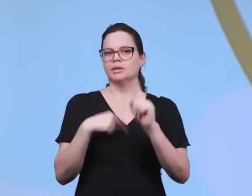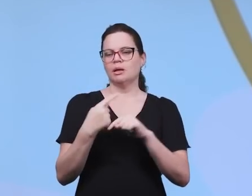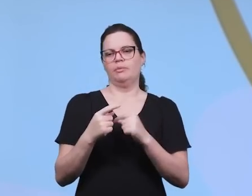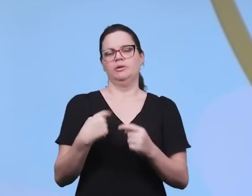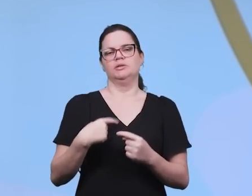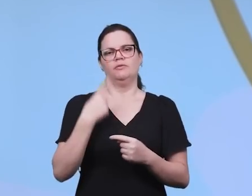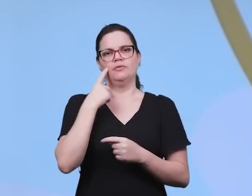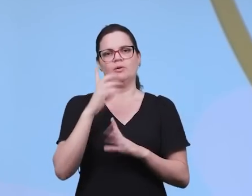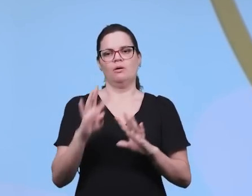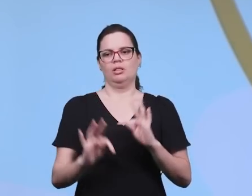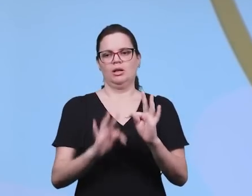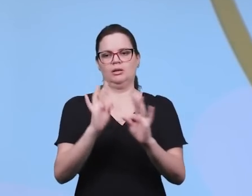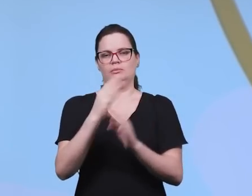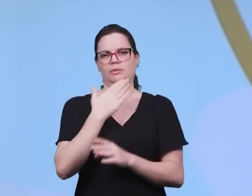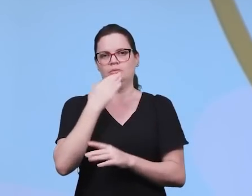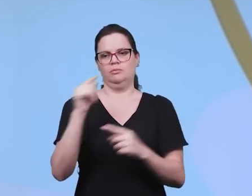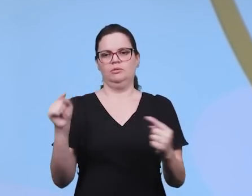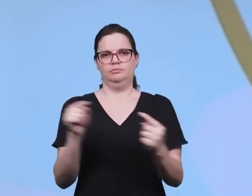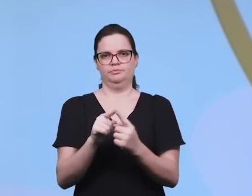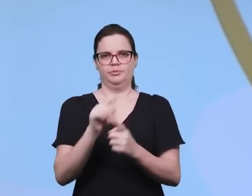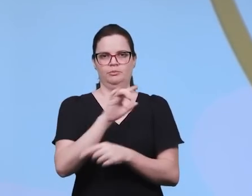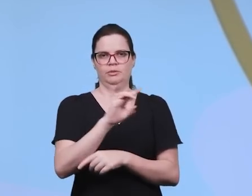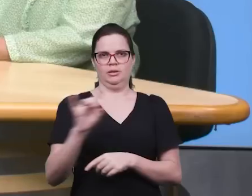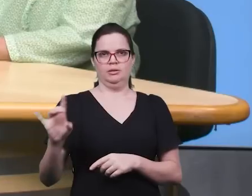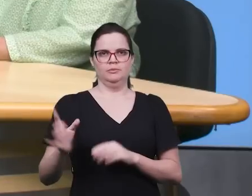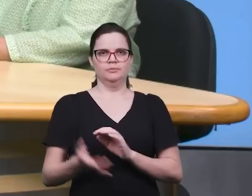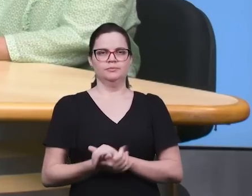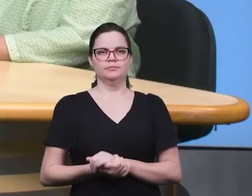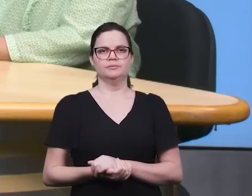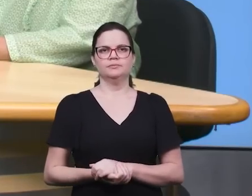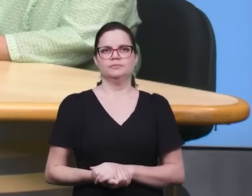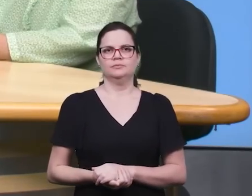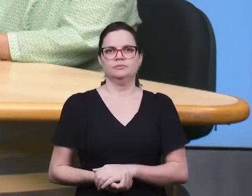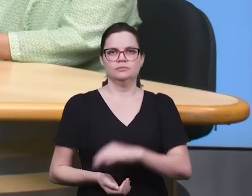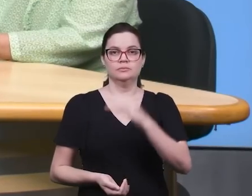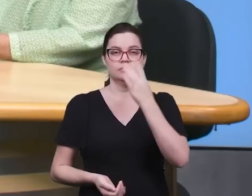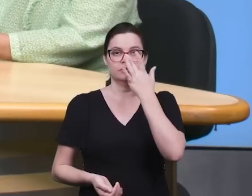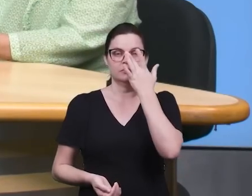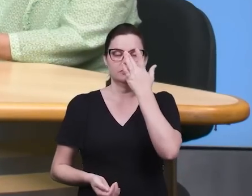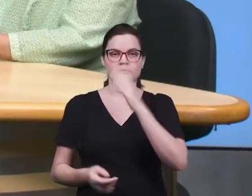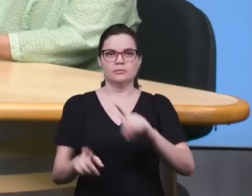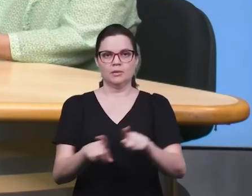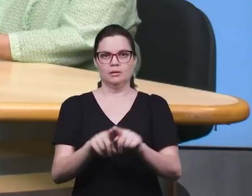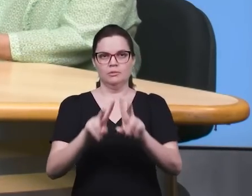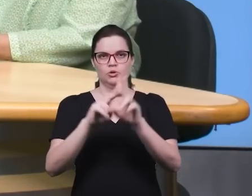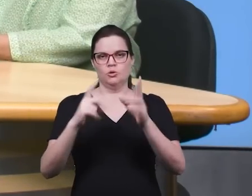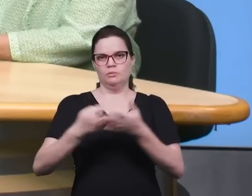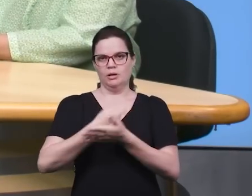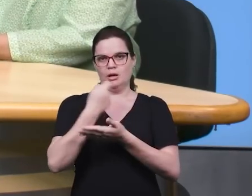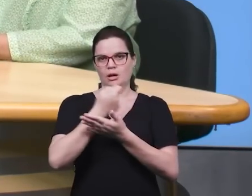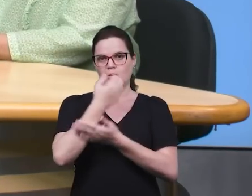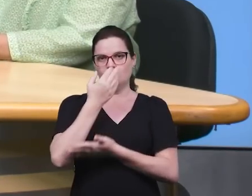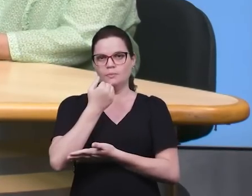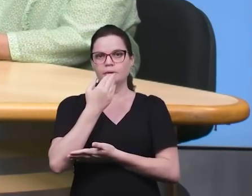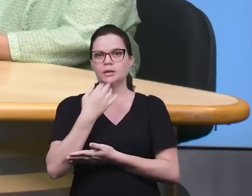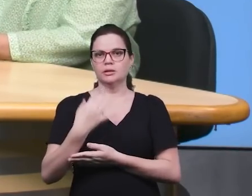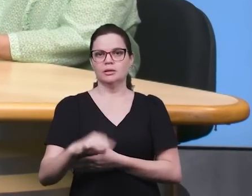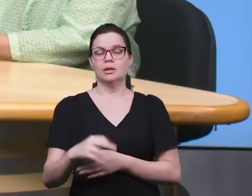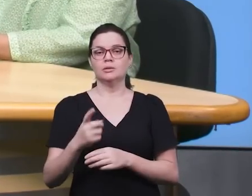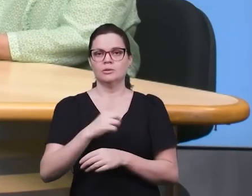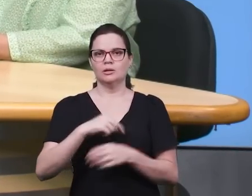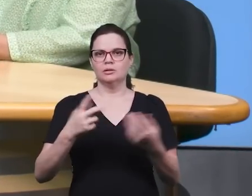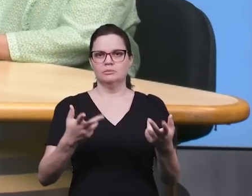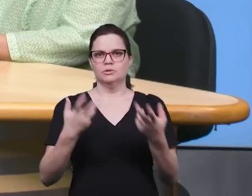muito mais específico e muito mais promissor. Até, Roberto, até em relação à alimentação, né? Perfeito. Nós